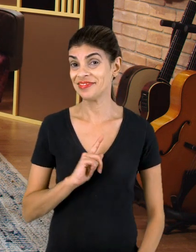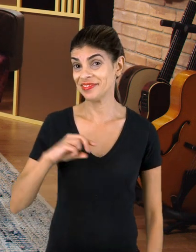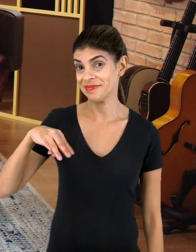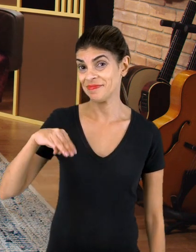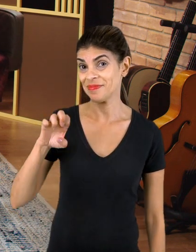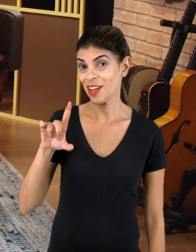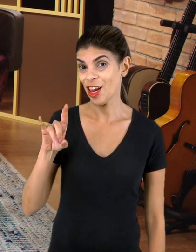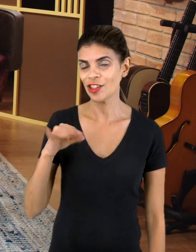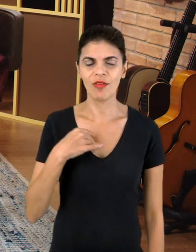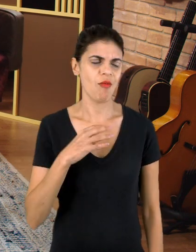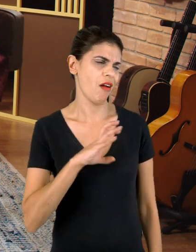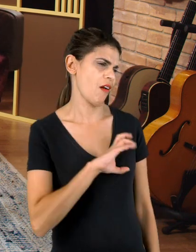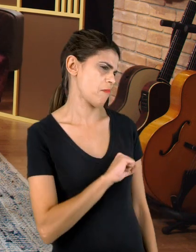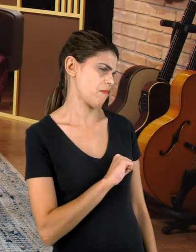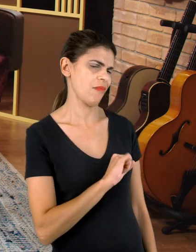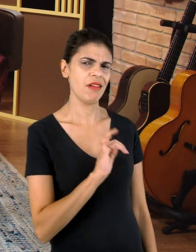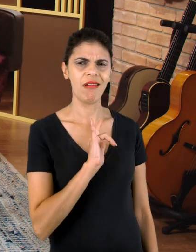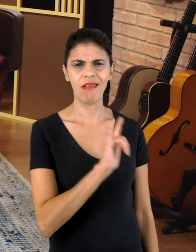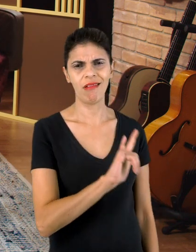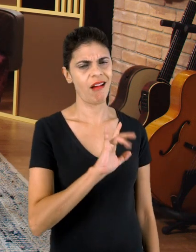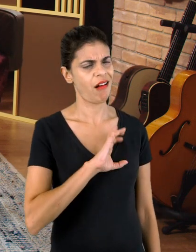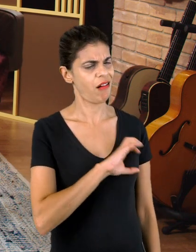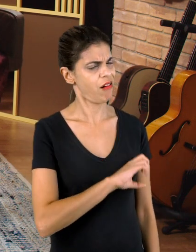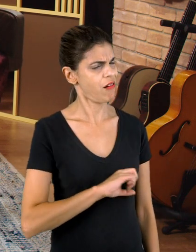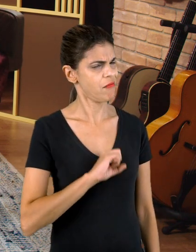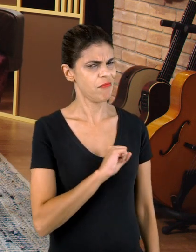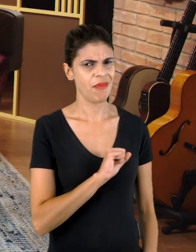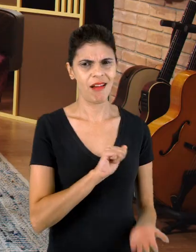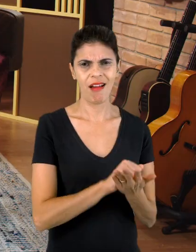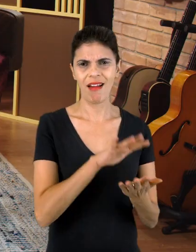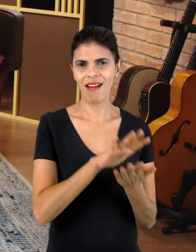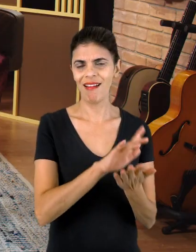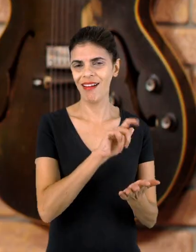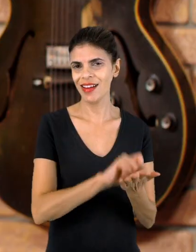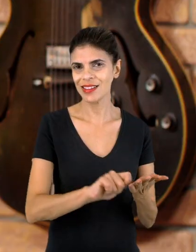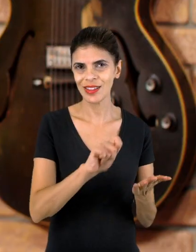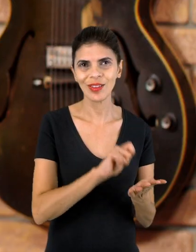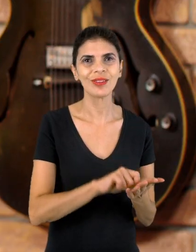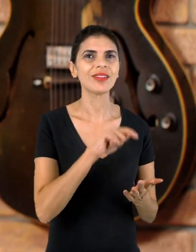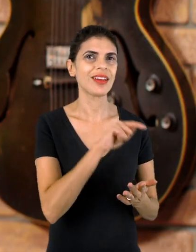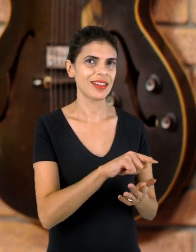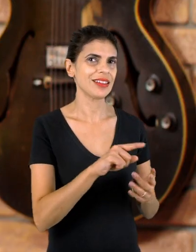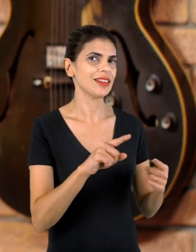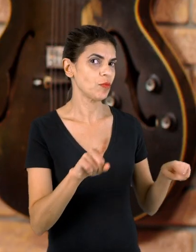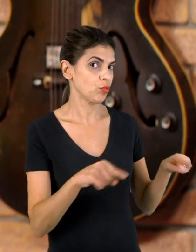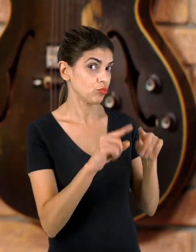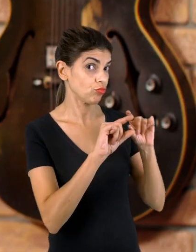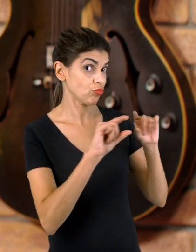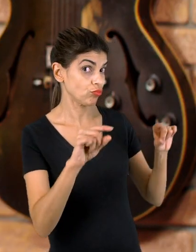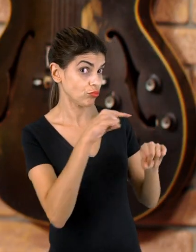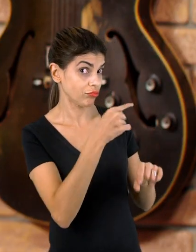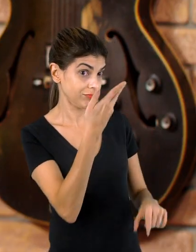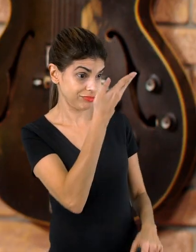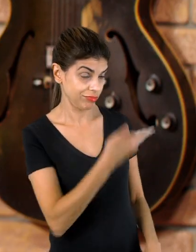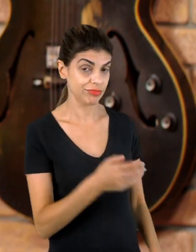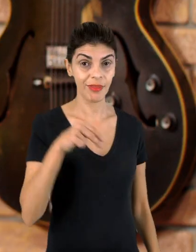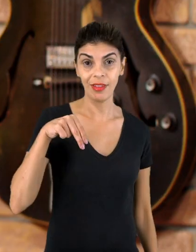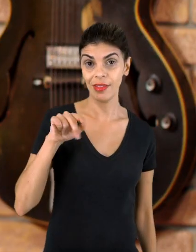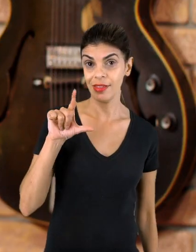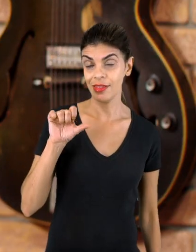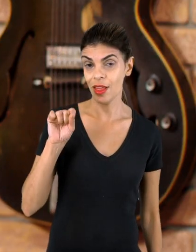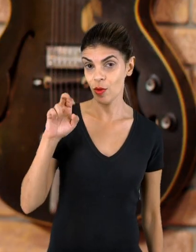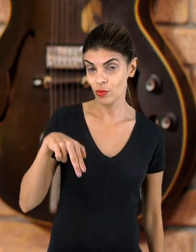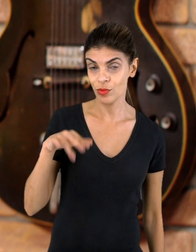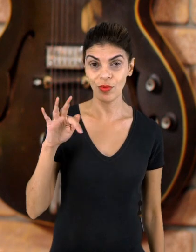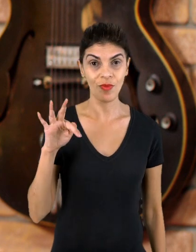melodia. Eu amei, amei. Tá anotada. Vai ser lançado o songbook com esse acorde, com crédito do